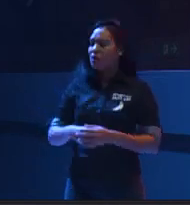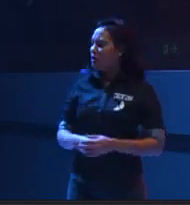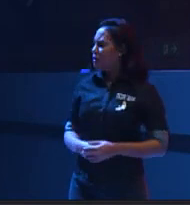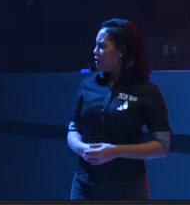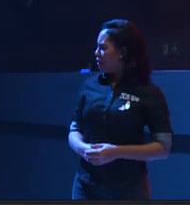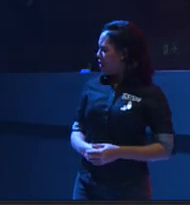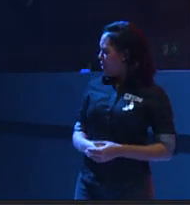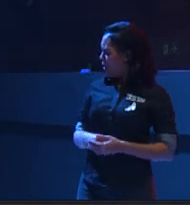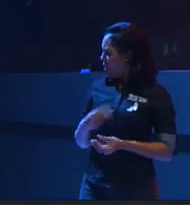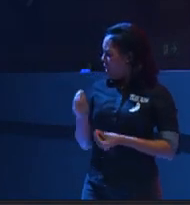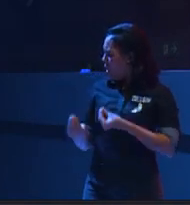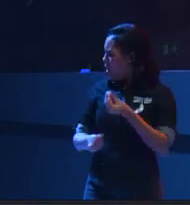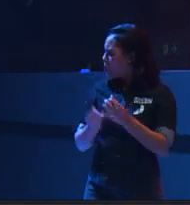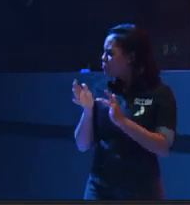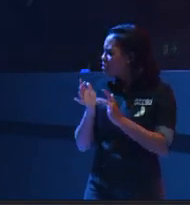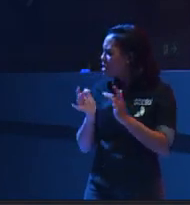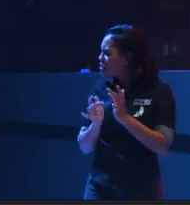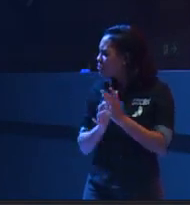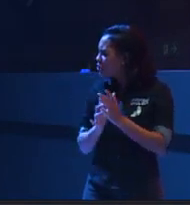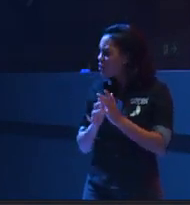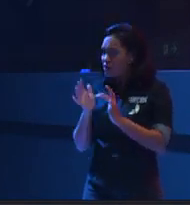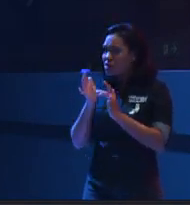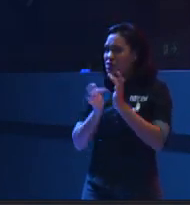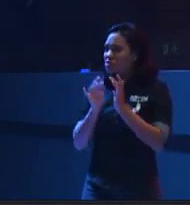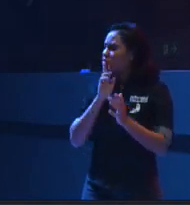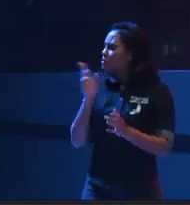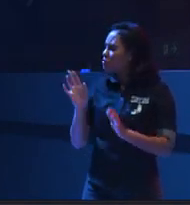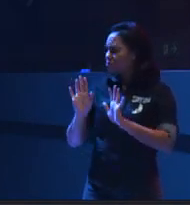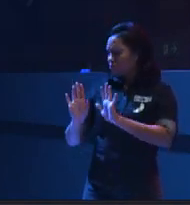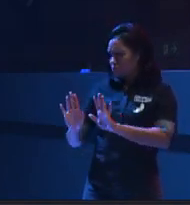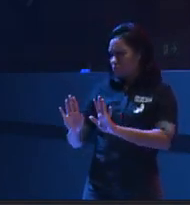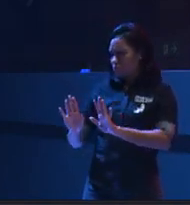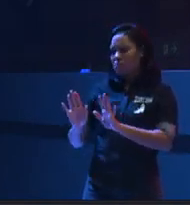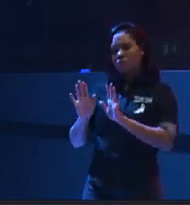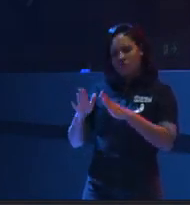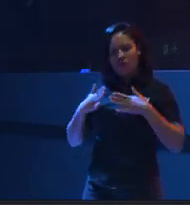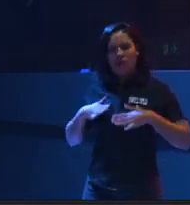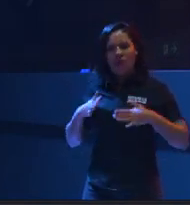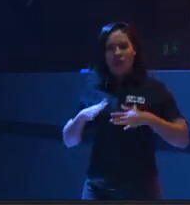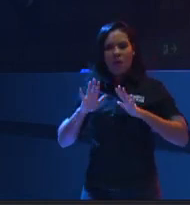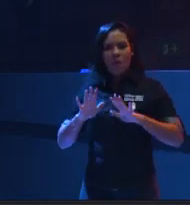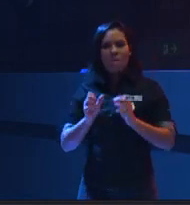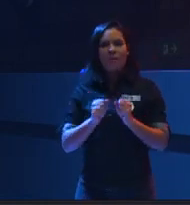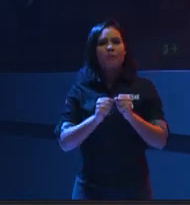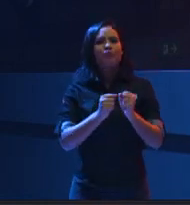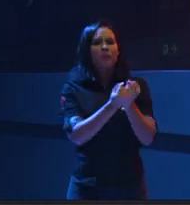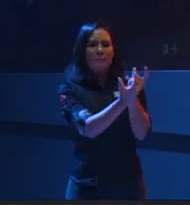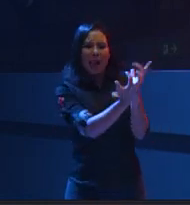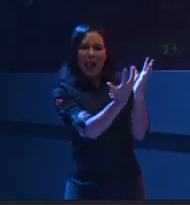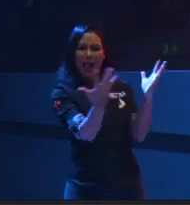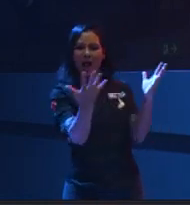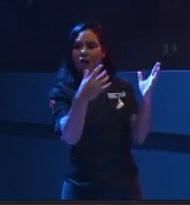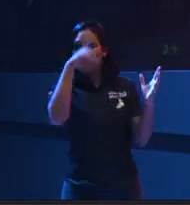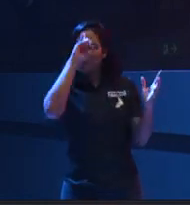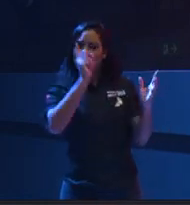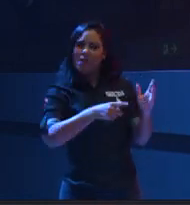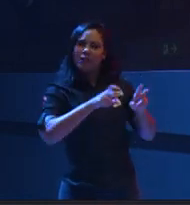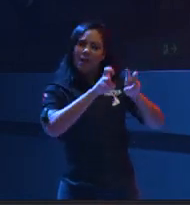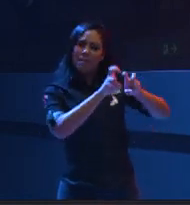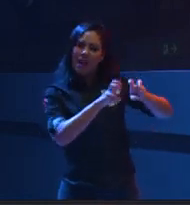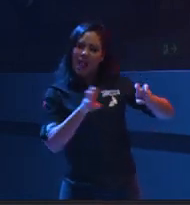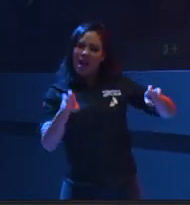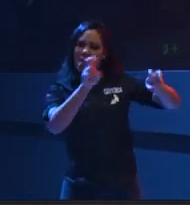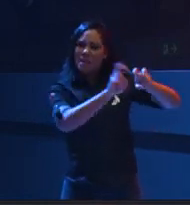gente Disse Jesus mandem o povo assentar-se havia muita grama naquele lugar e